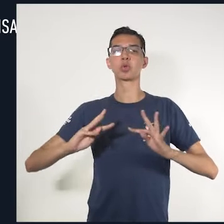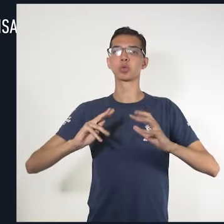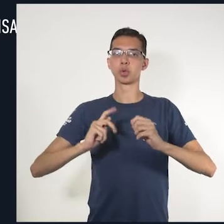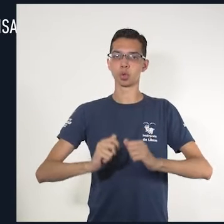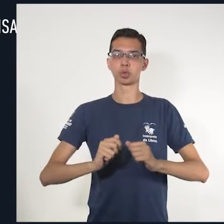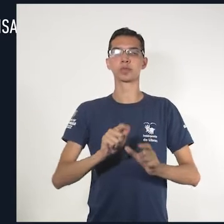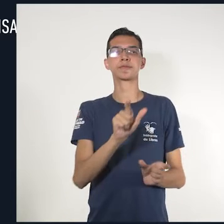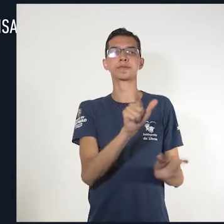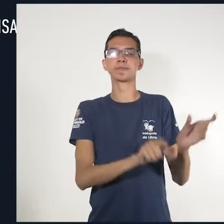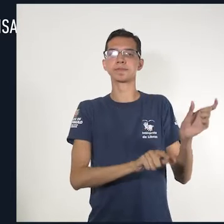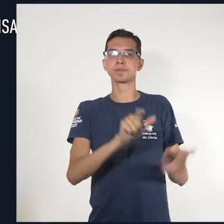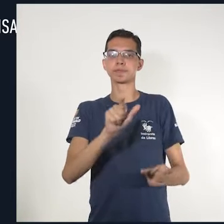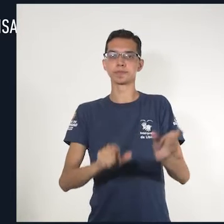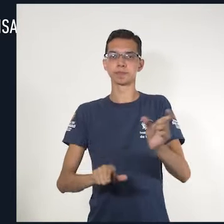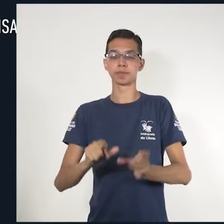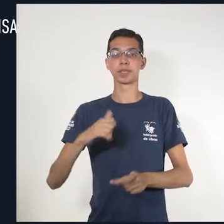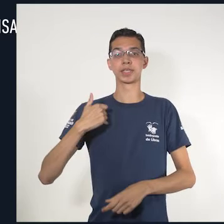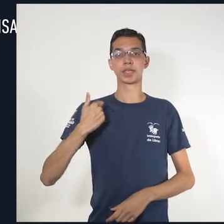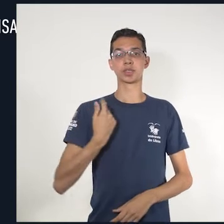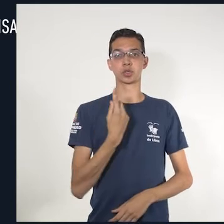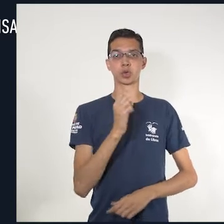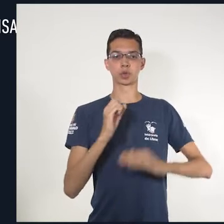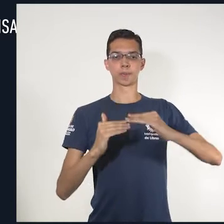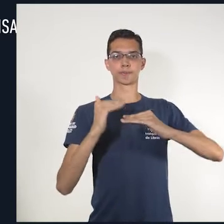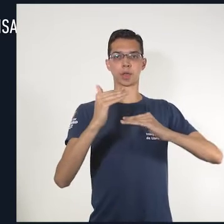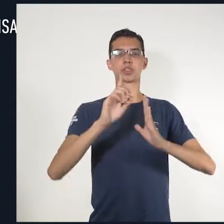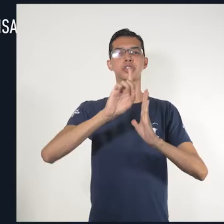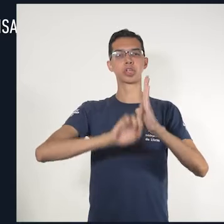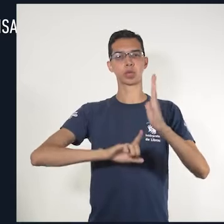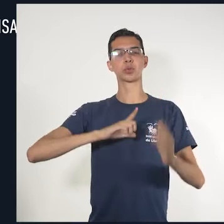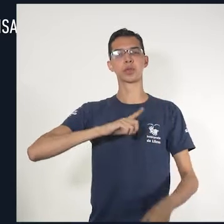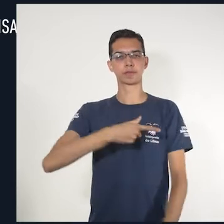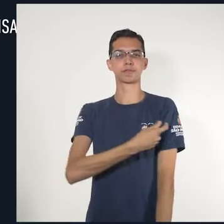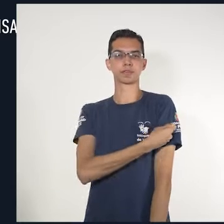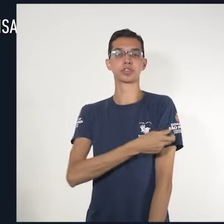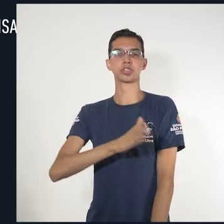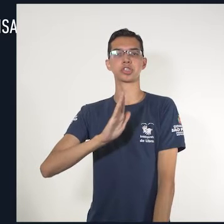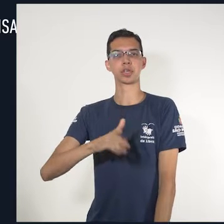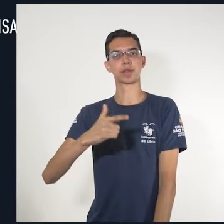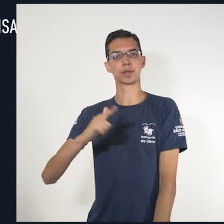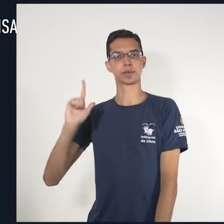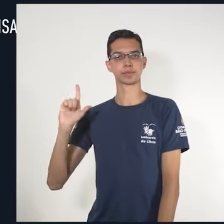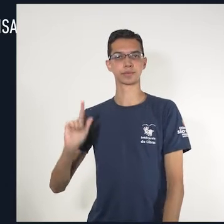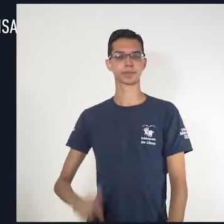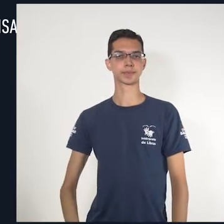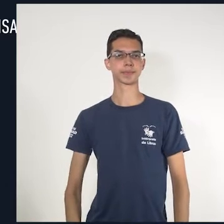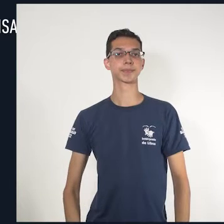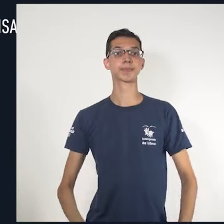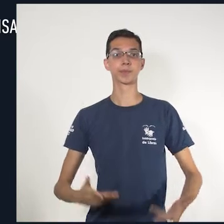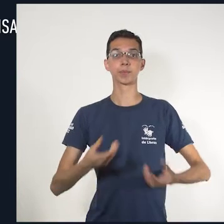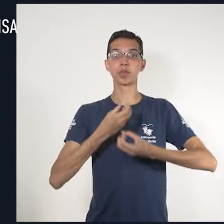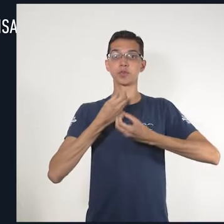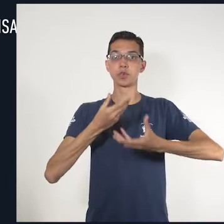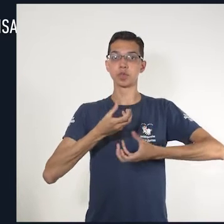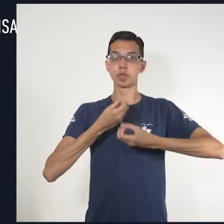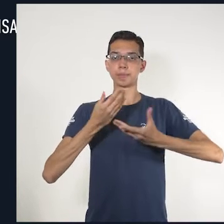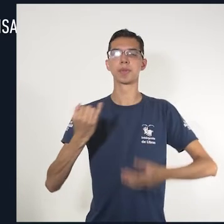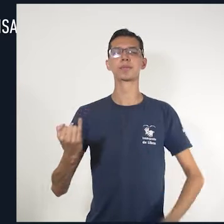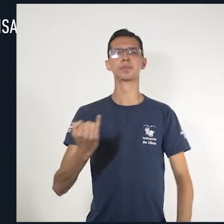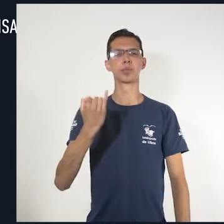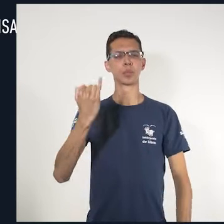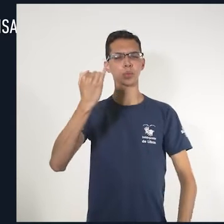categorias maiores de 18 anos, com direito à vacinação na cidade, já tinham sido vacinados, o que também é um dado muito importante,